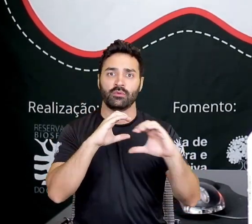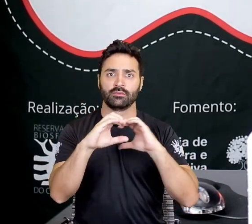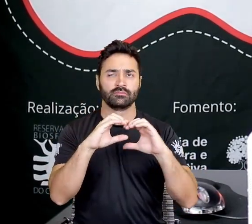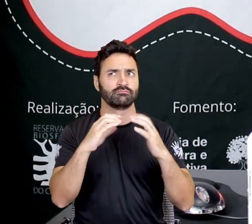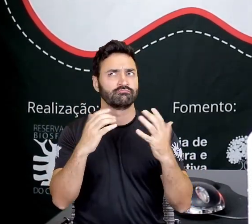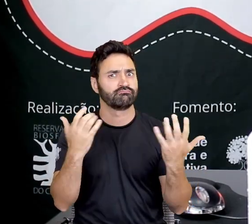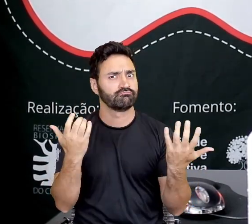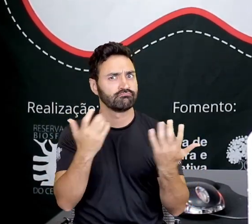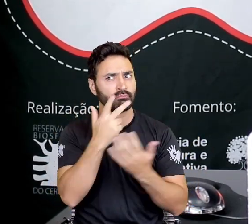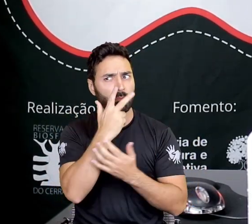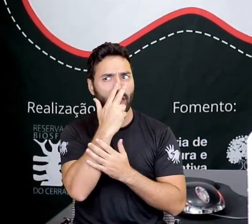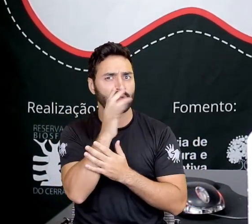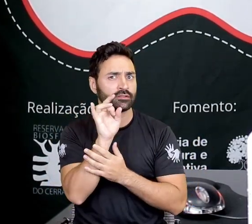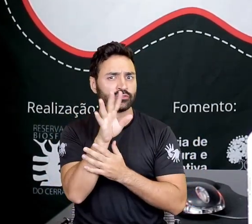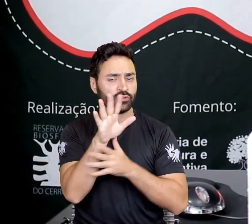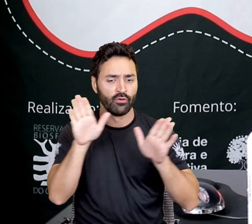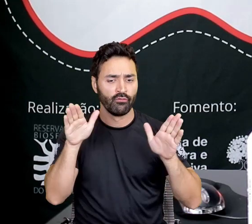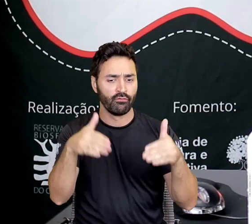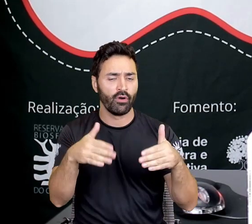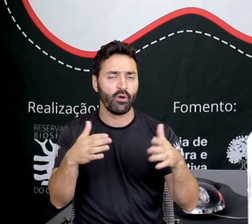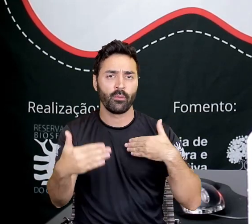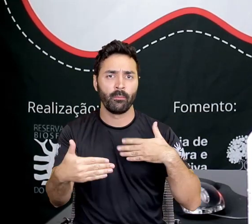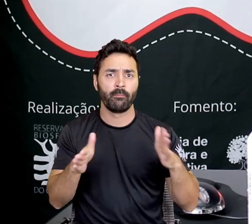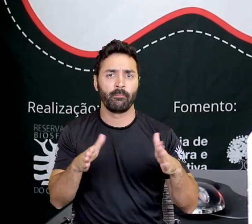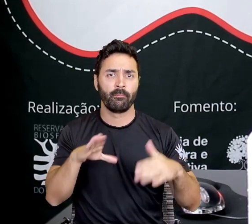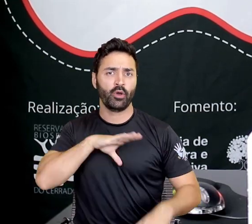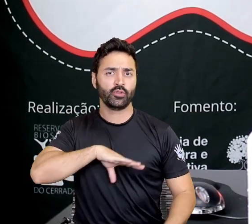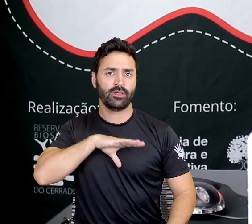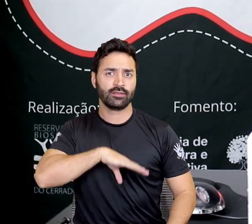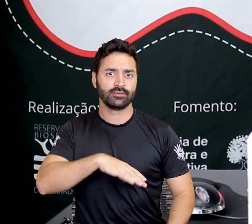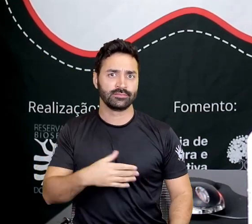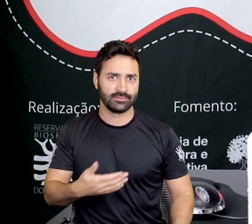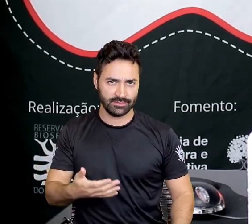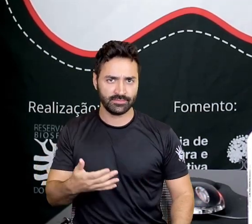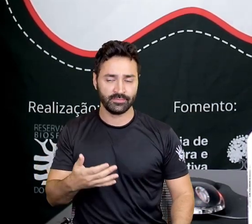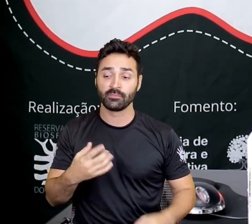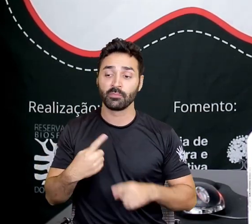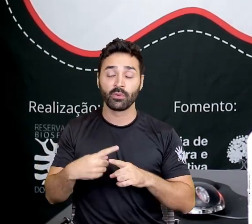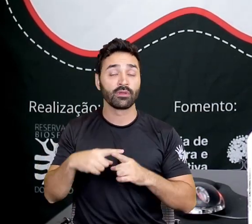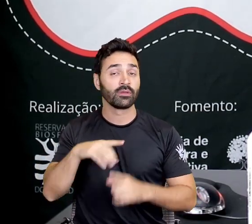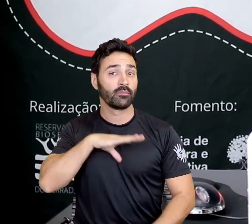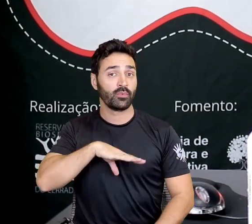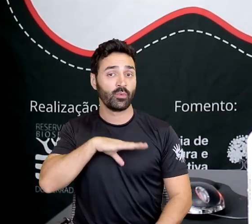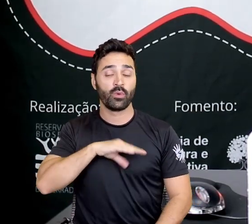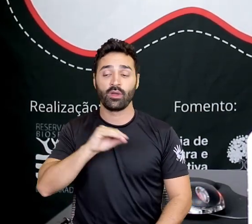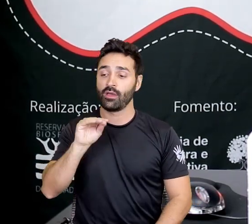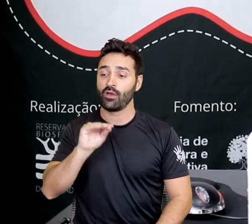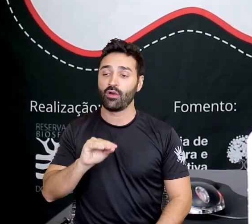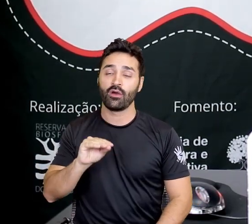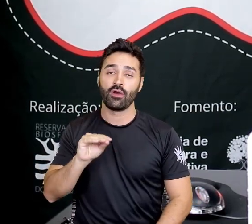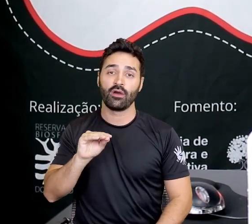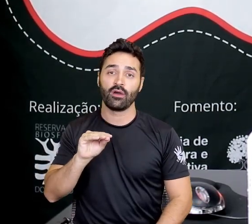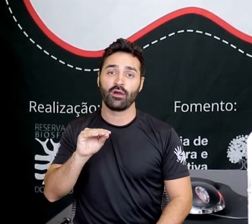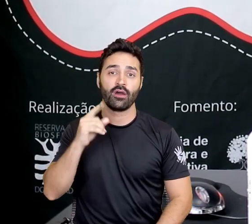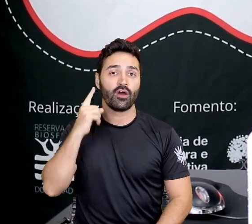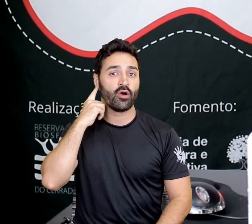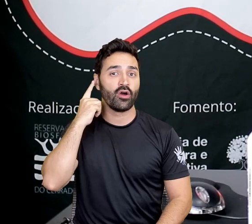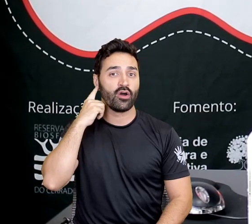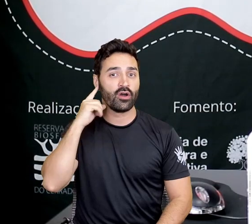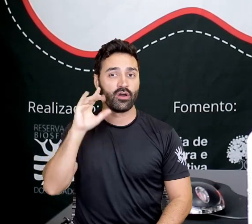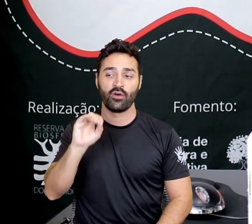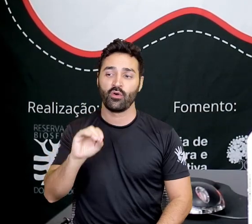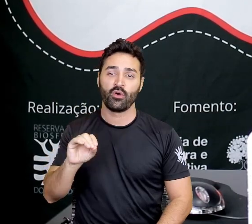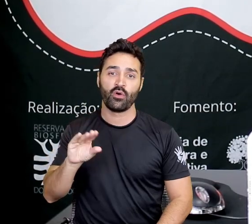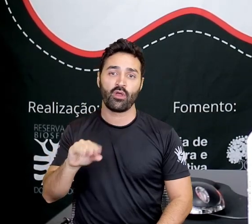uma caixinha do português. Português que é uma língua que a gente chama de oral auditiva. Então, se eu não tenho uma língua oral, eu não